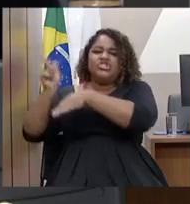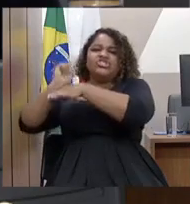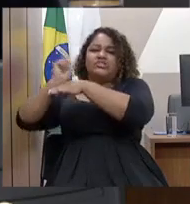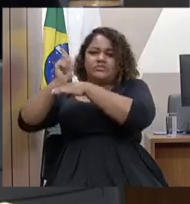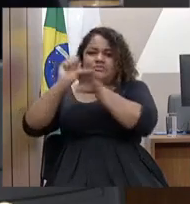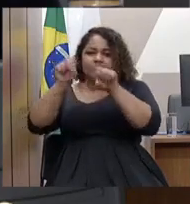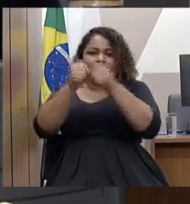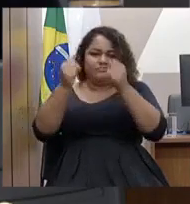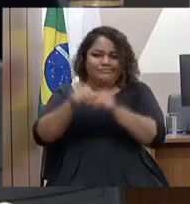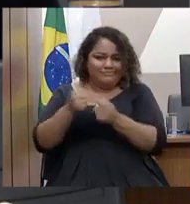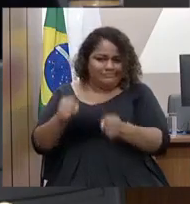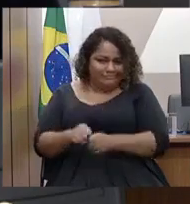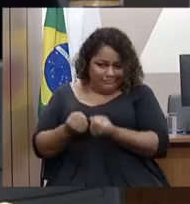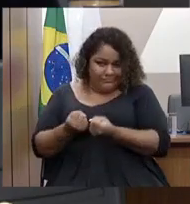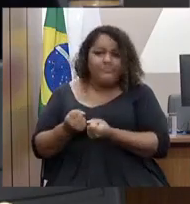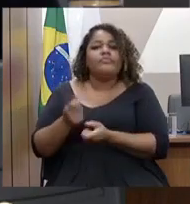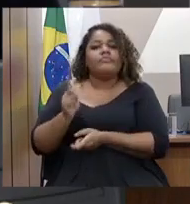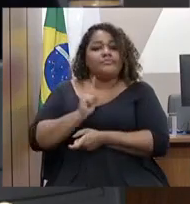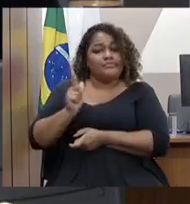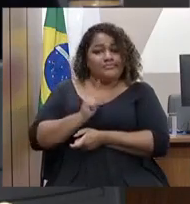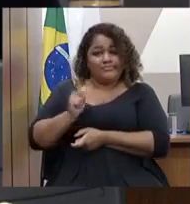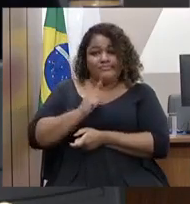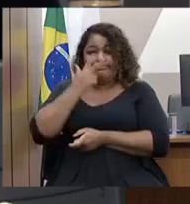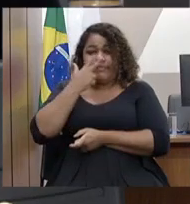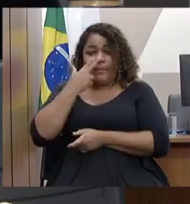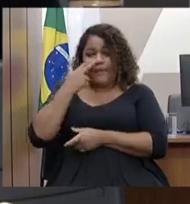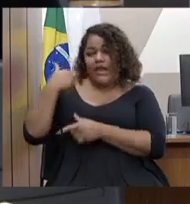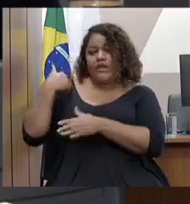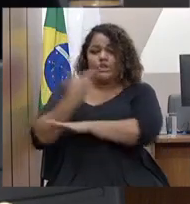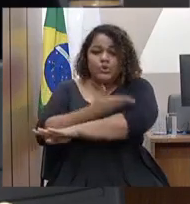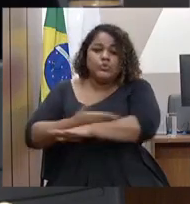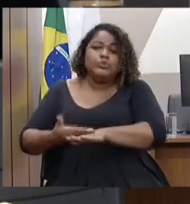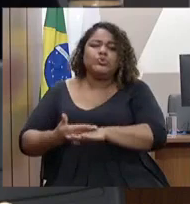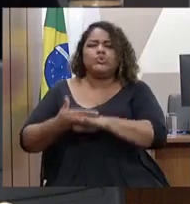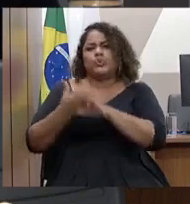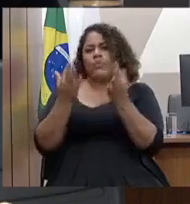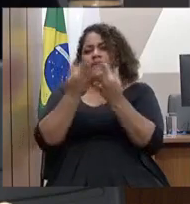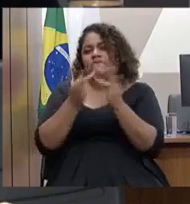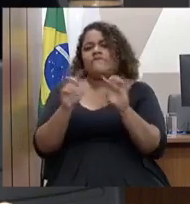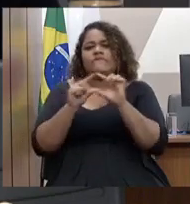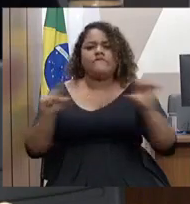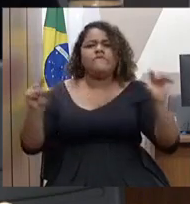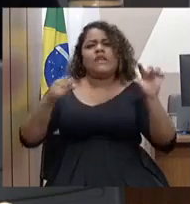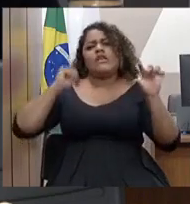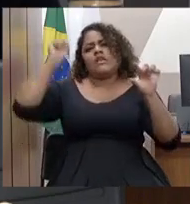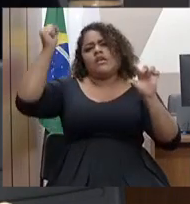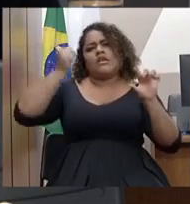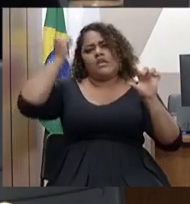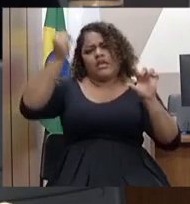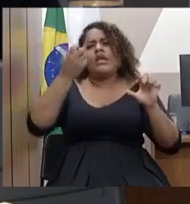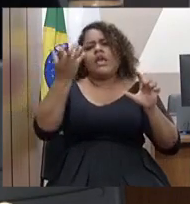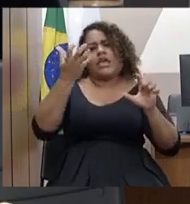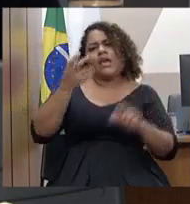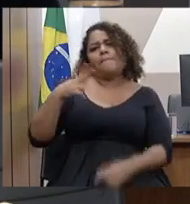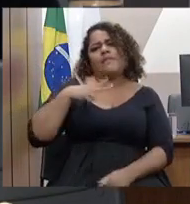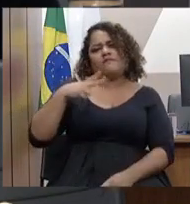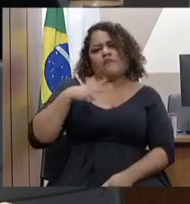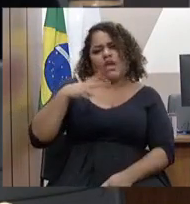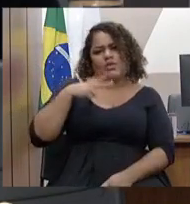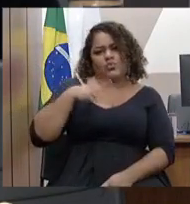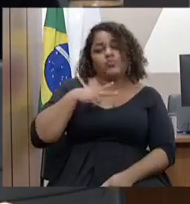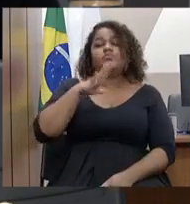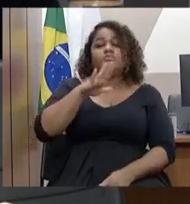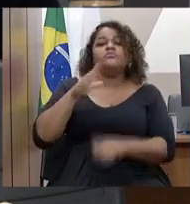mantras de organizações privadas a Previdência Social pagava mais benefícios por adoecimento ou morte do que por doenças